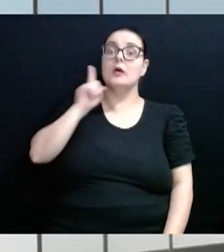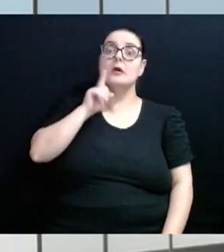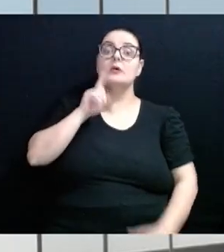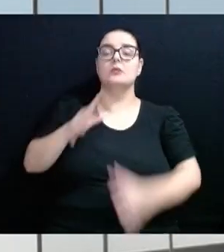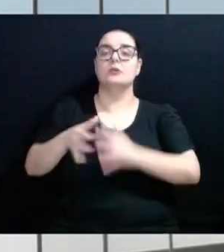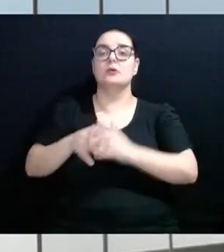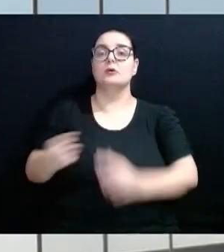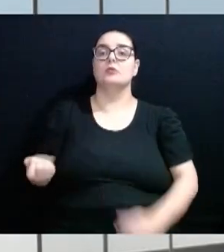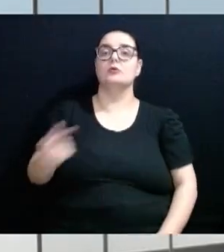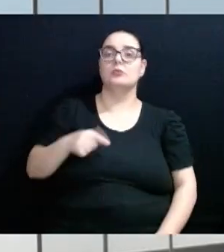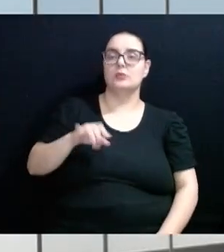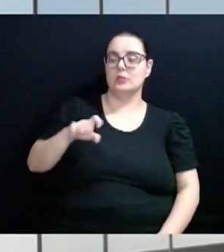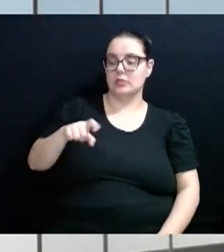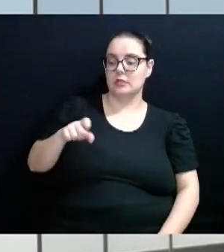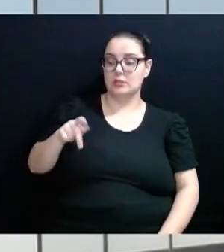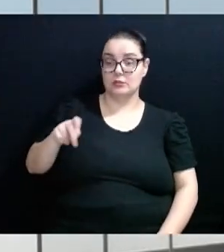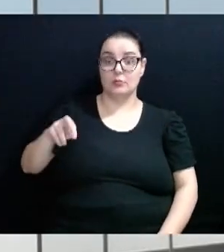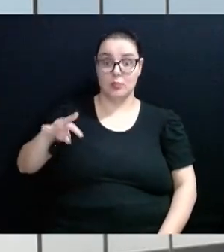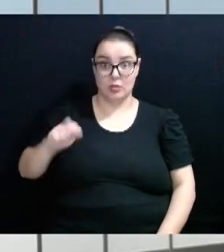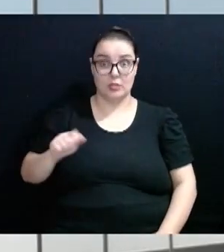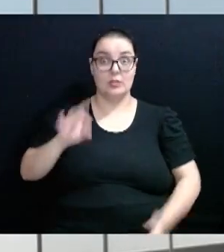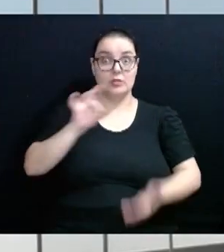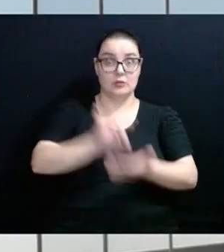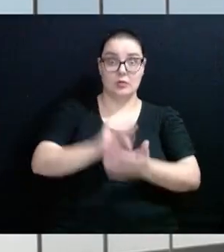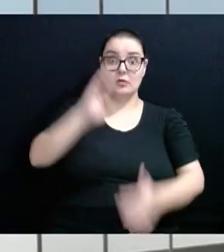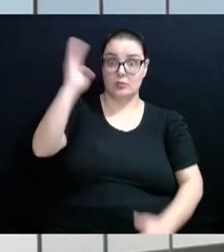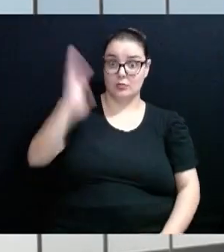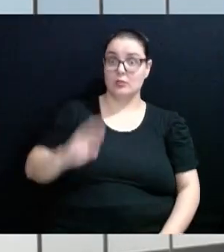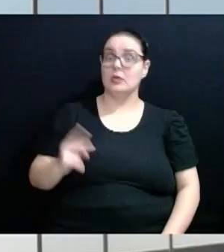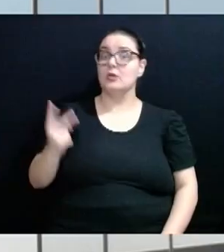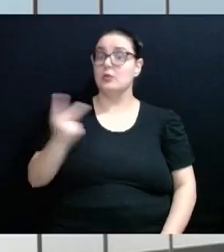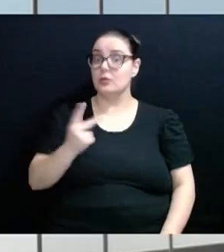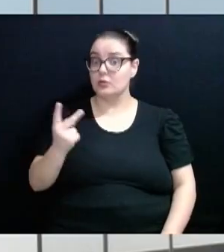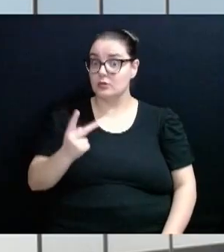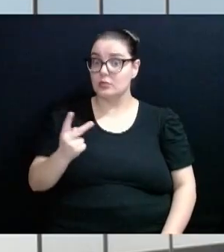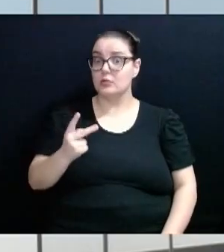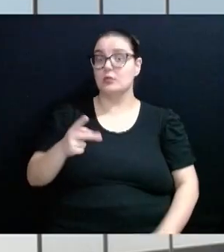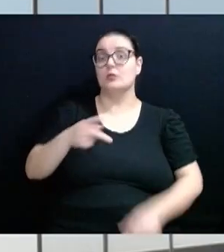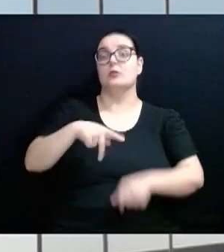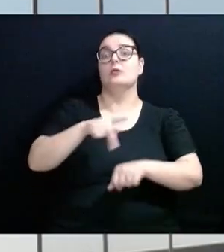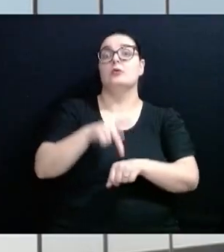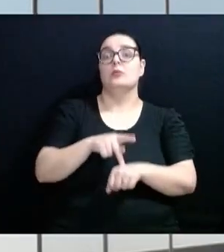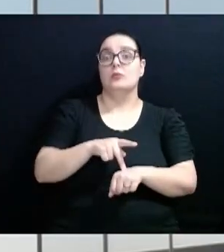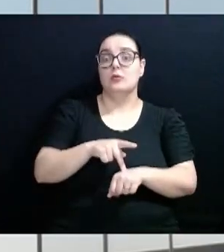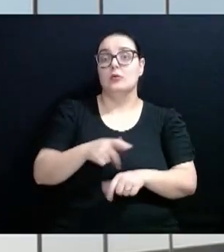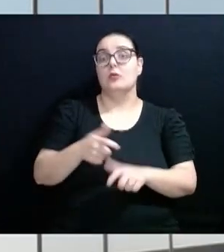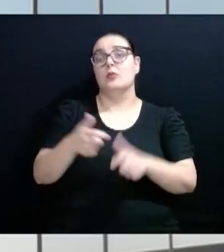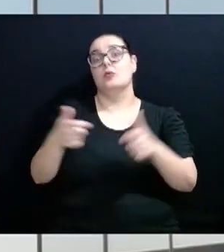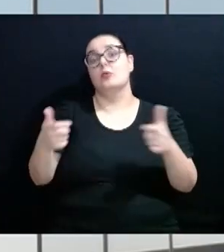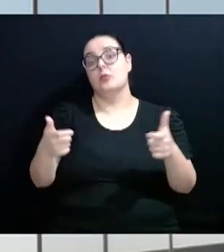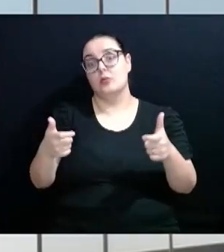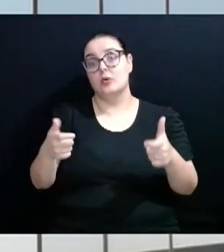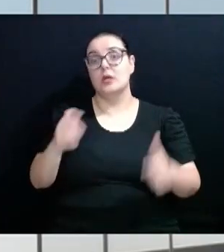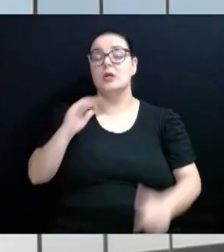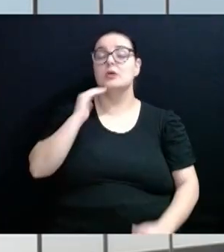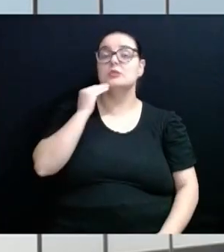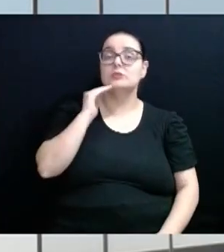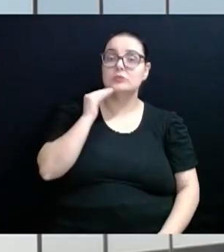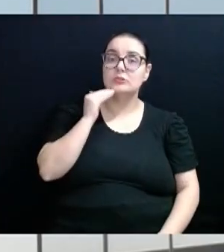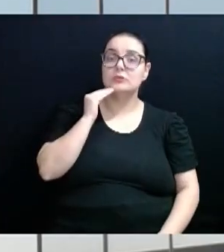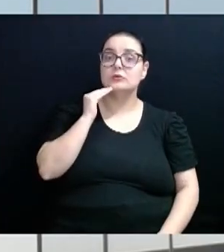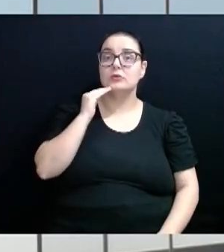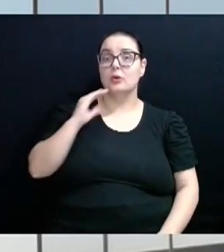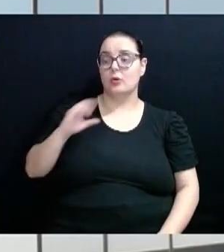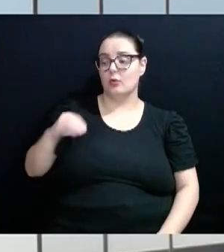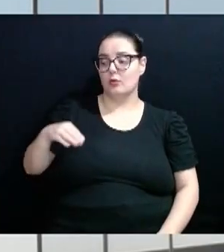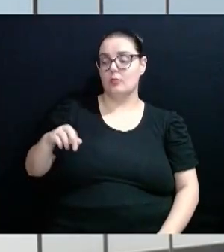E, de fato, o Brasil é o segundo país com o maior déficit comercial com